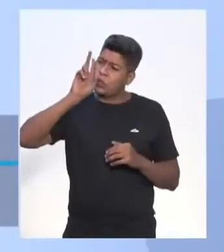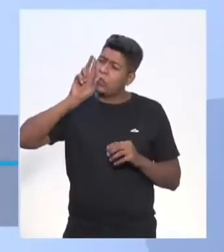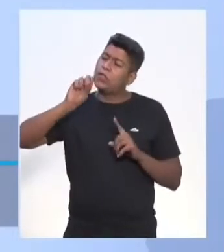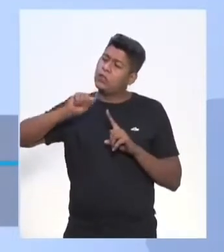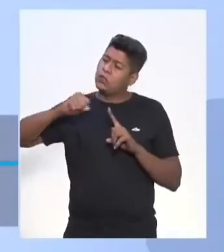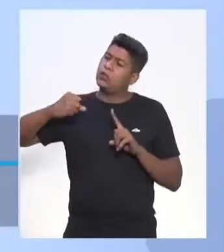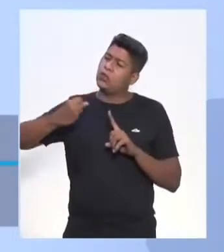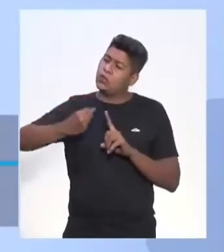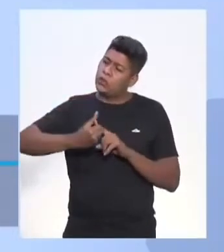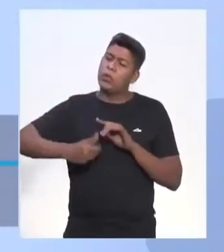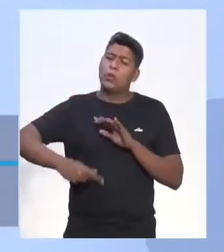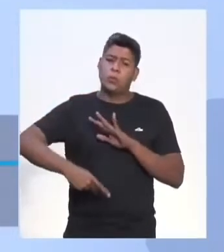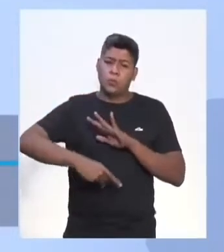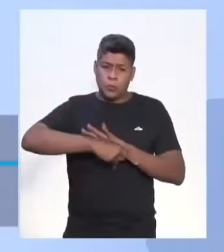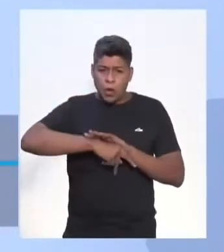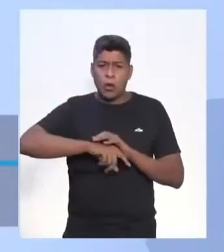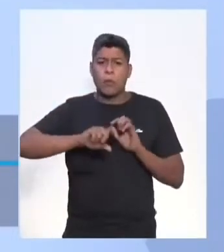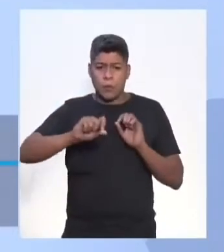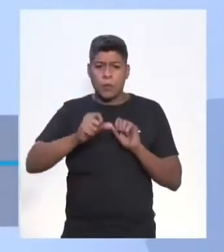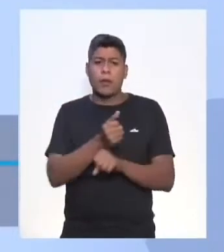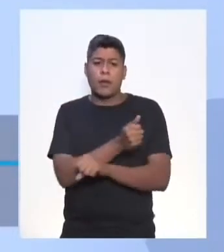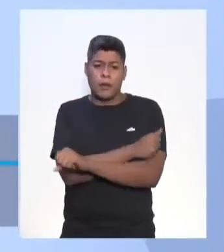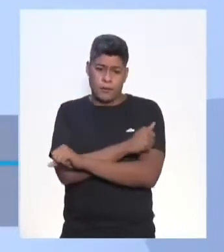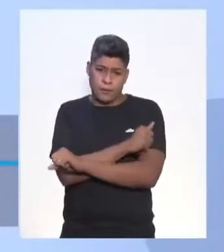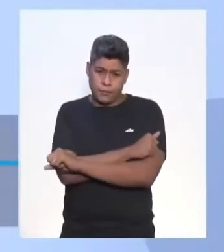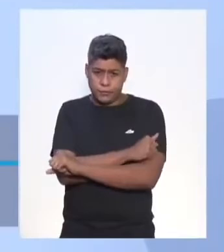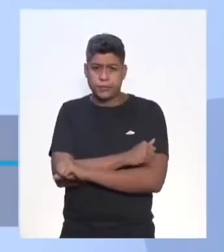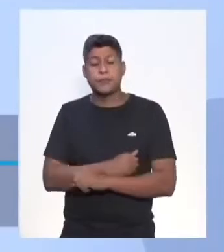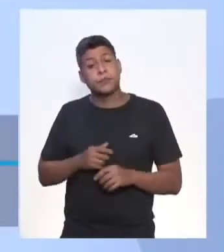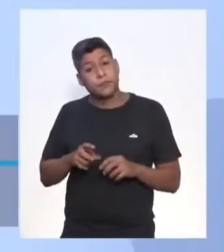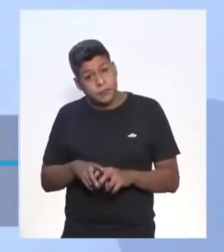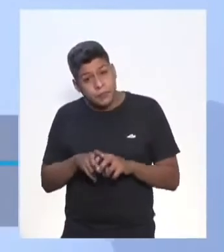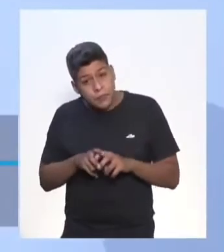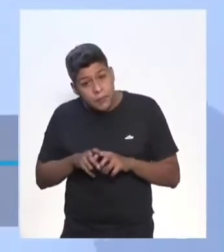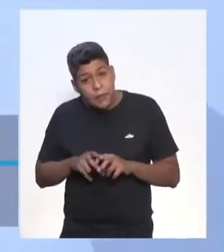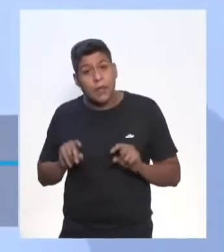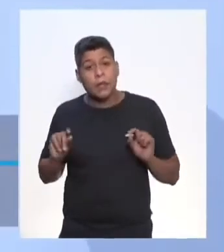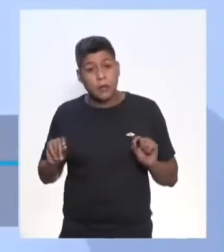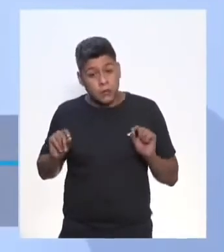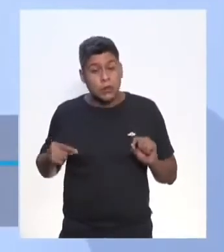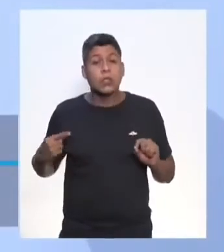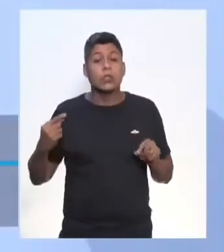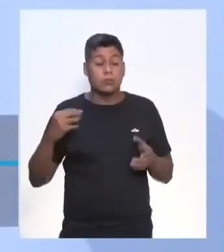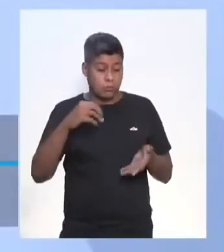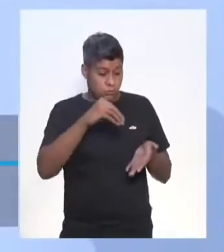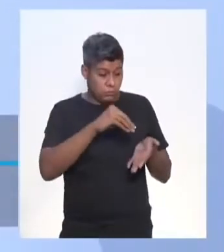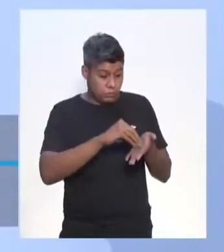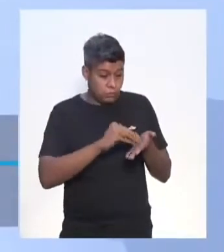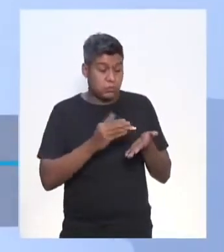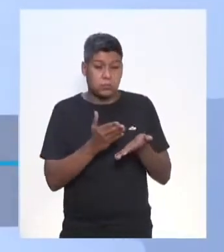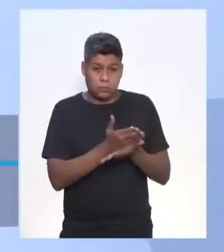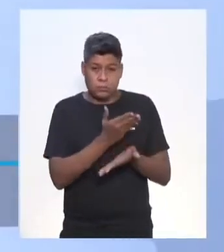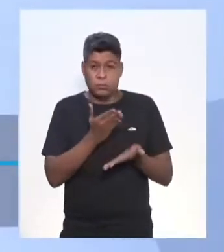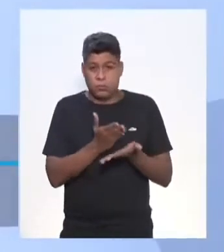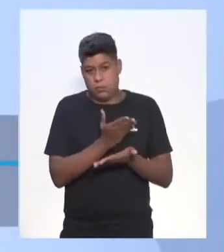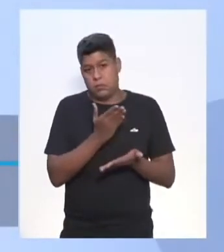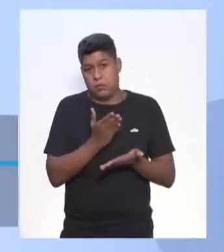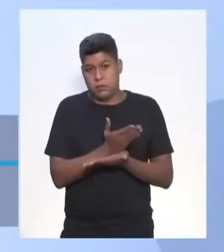social para os estudantes. Portanto, galerinha, anote aí no seu